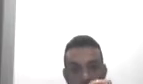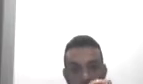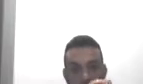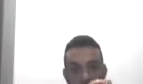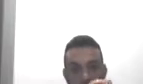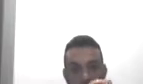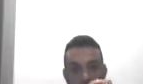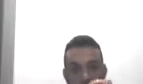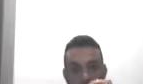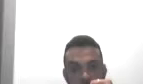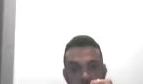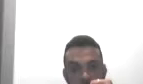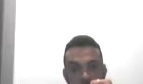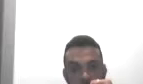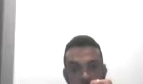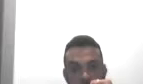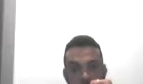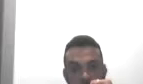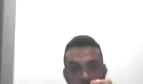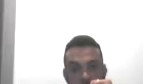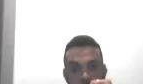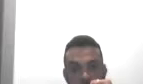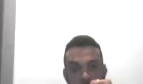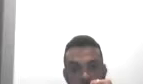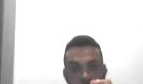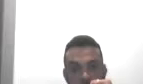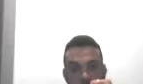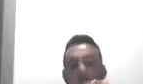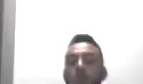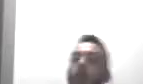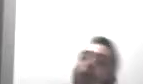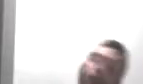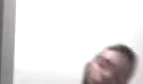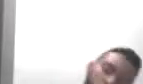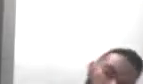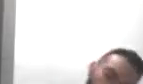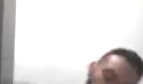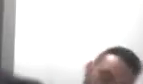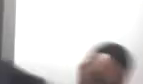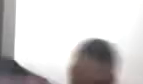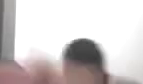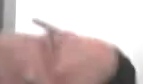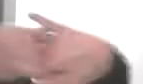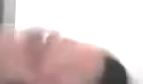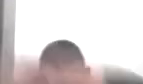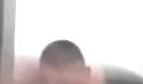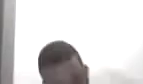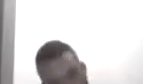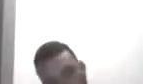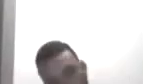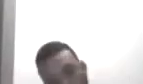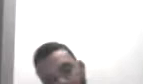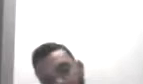fenolftaleína, utilizamos o ácido e a base, que foi o ácido clorídrico com hidróxido de sódio, e